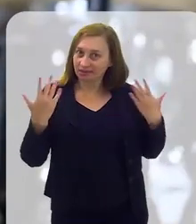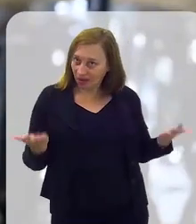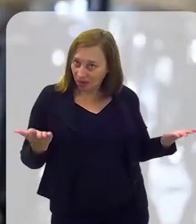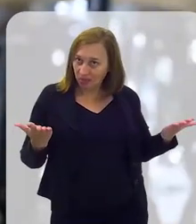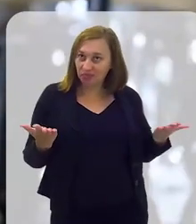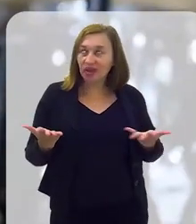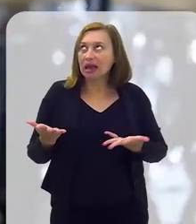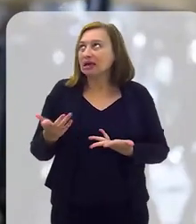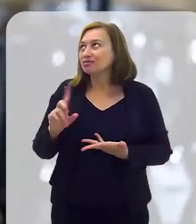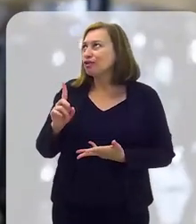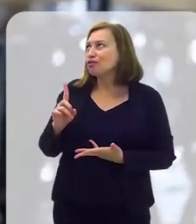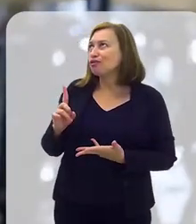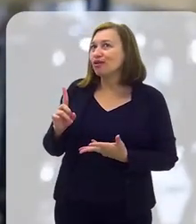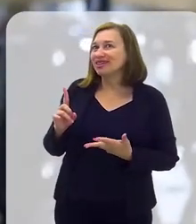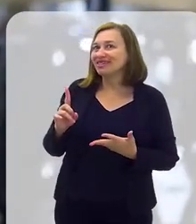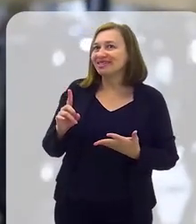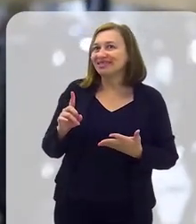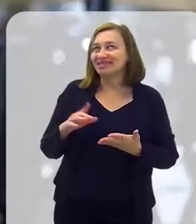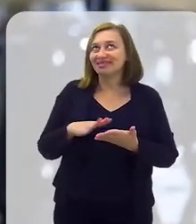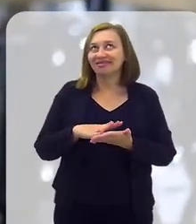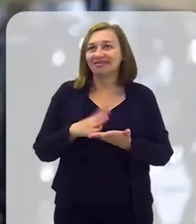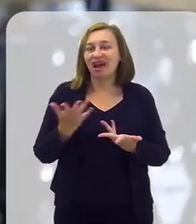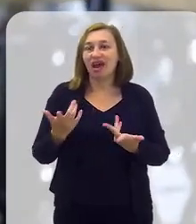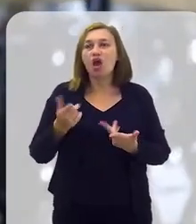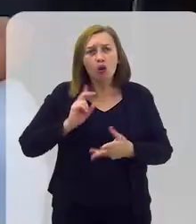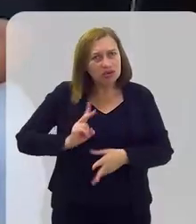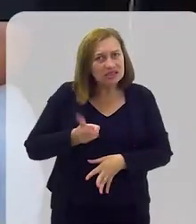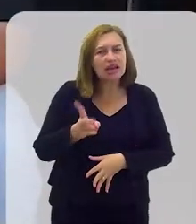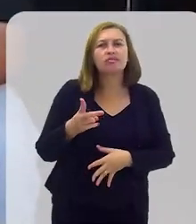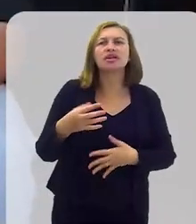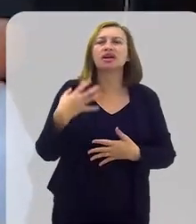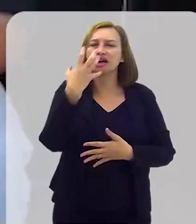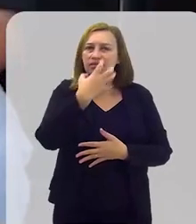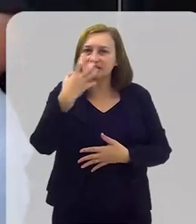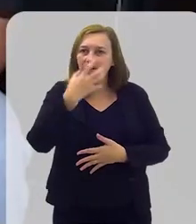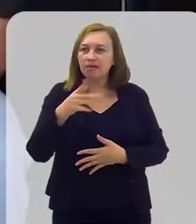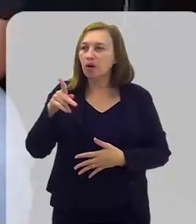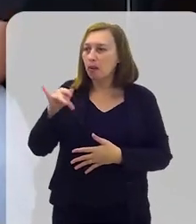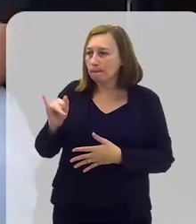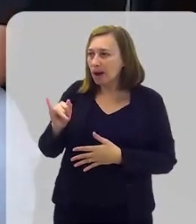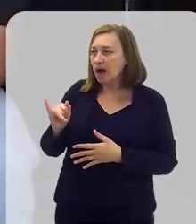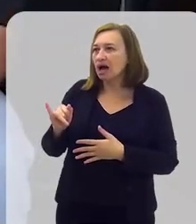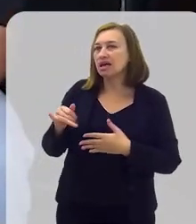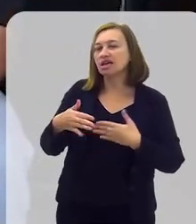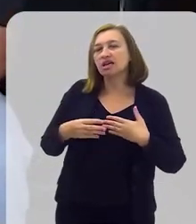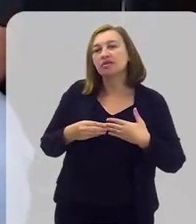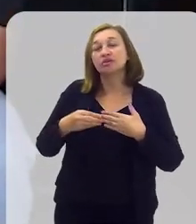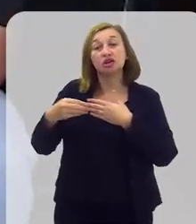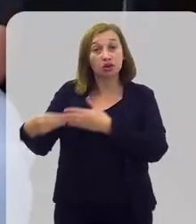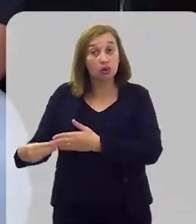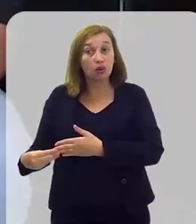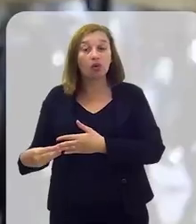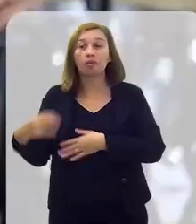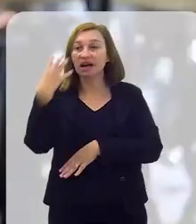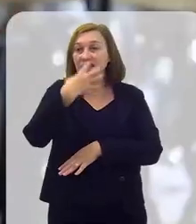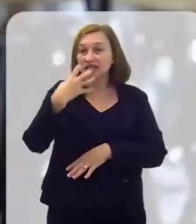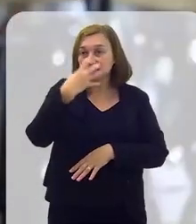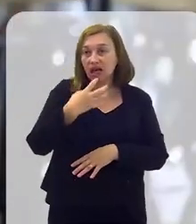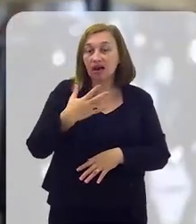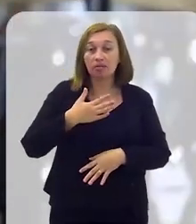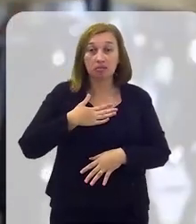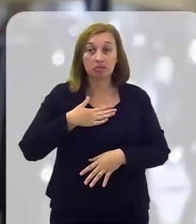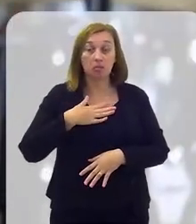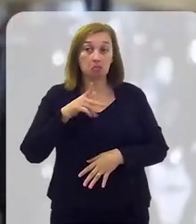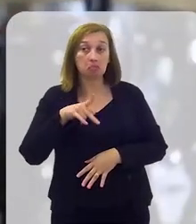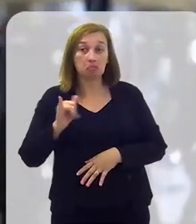então não foi nada muito específico né Tipo eu sempre cantei Meu pai sempre me levou para cantar que ele era convidado para pegar né